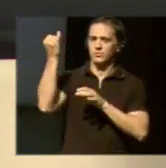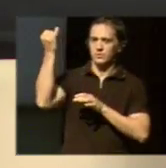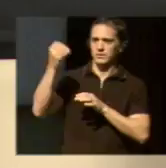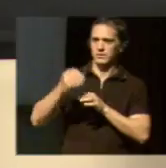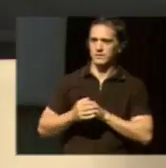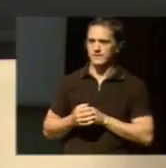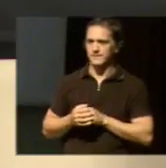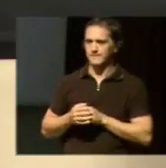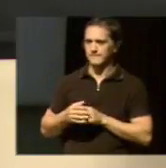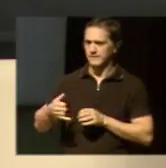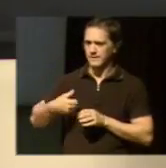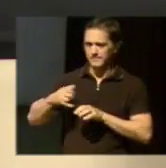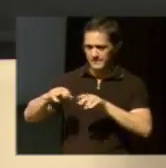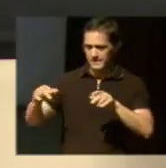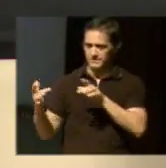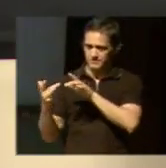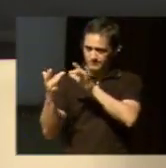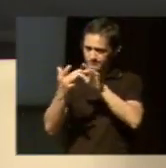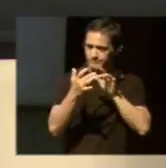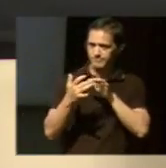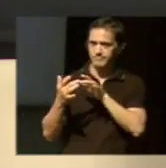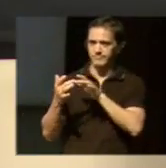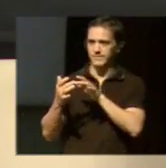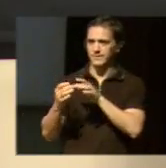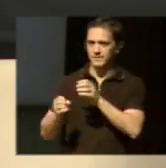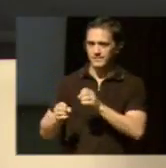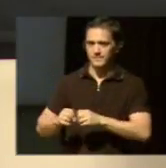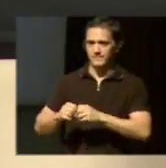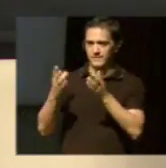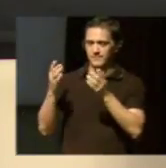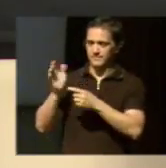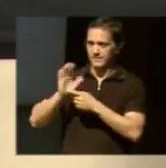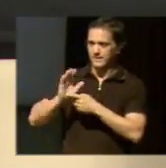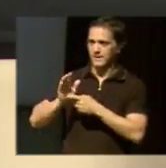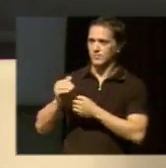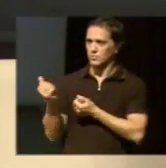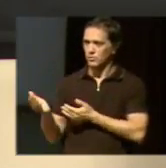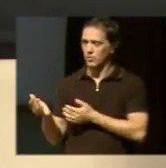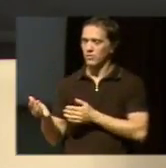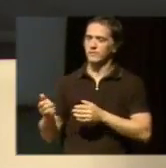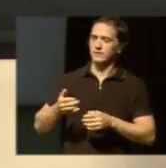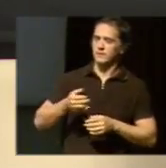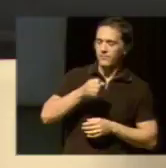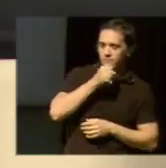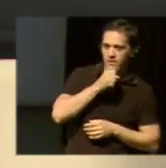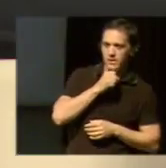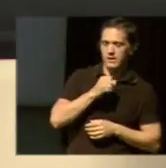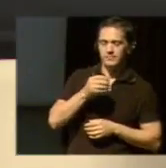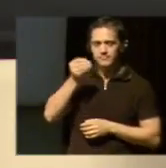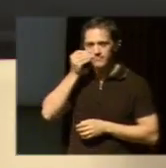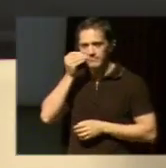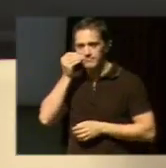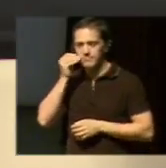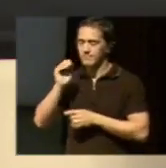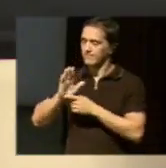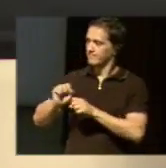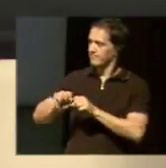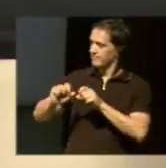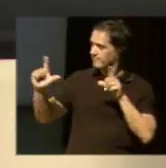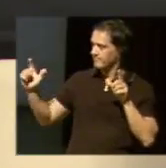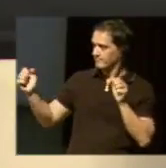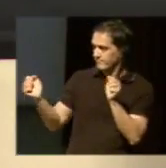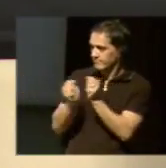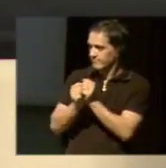Eu mostrei com o Festival de Cinema que jovens e velhos experimentam um filme em